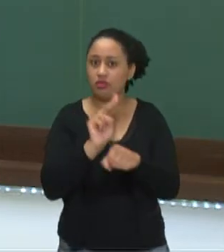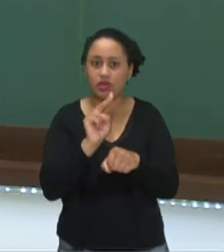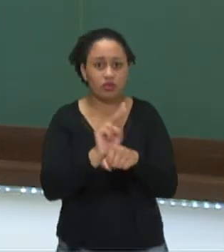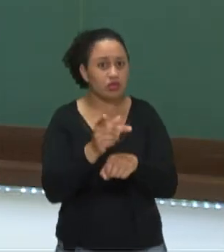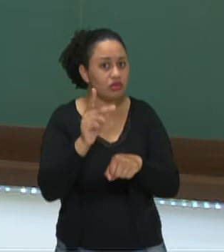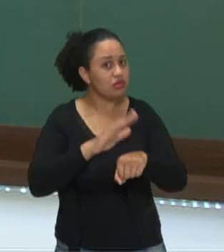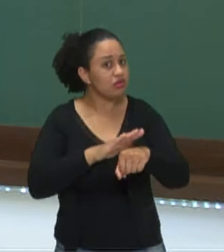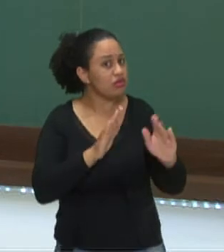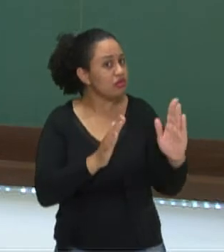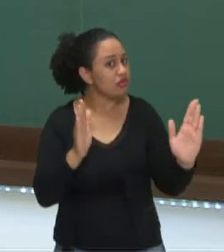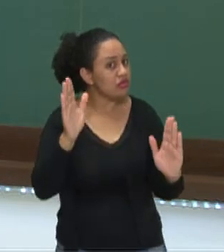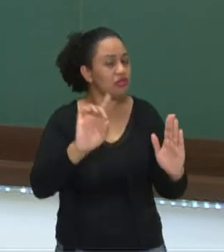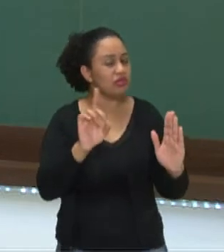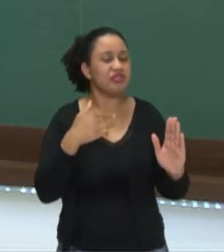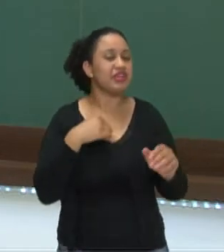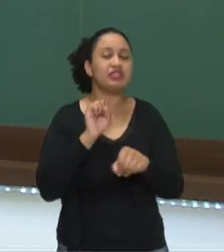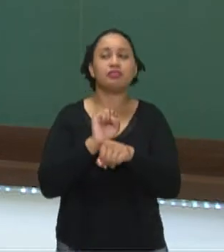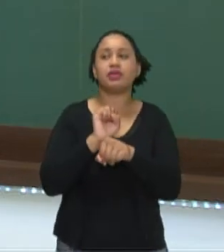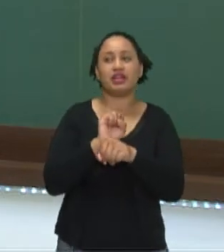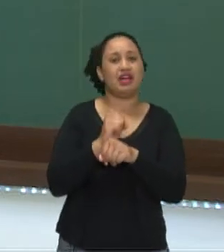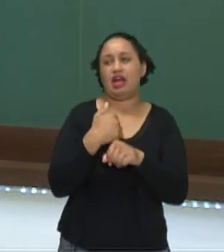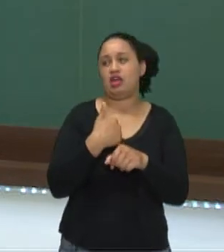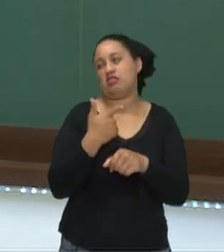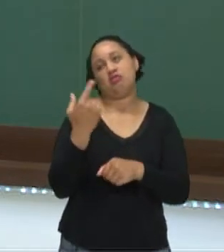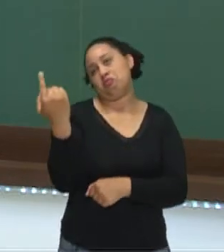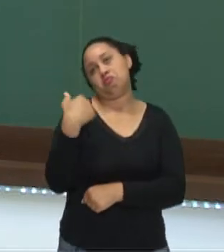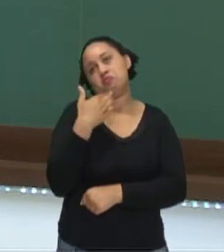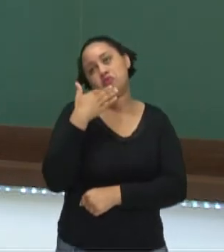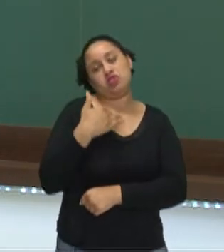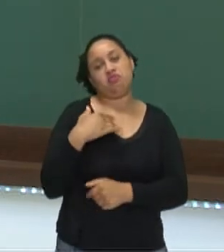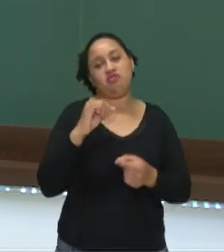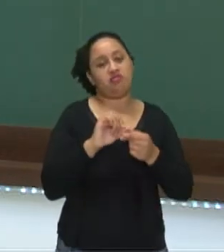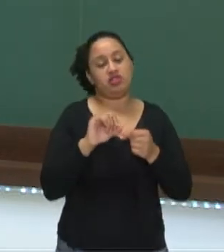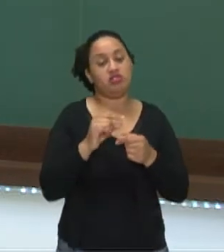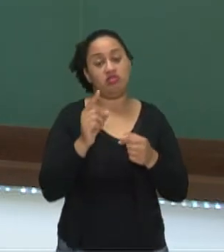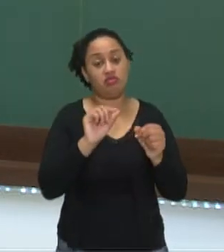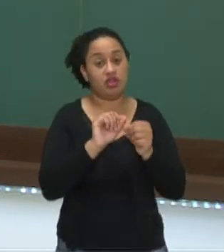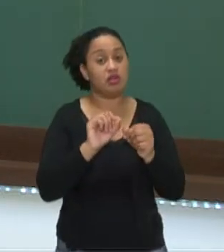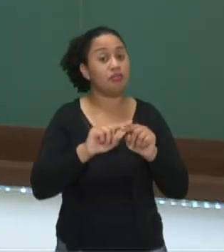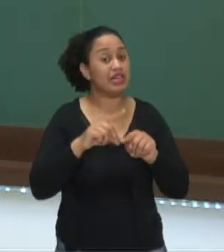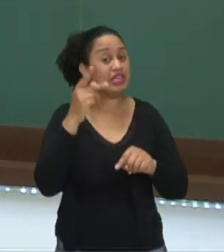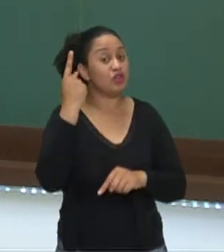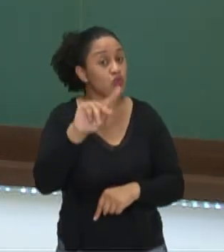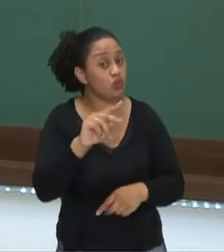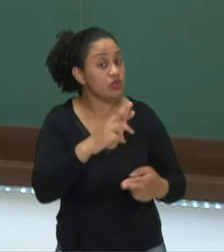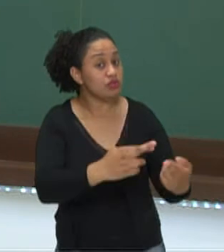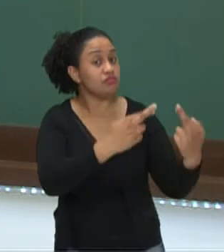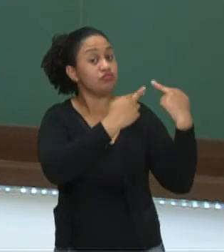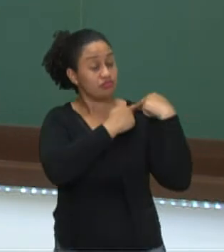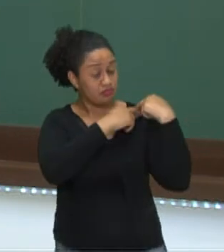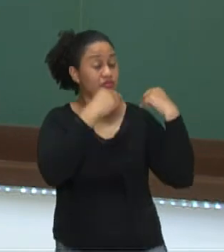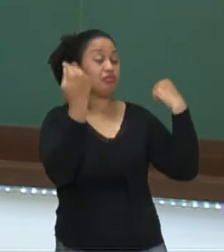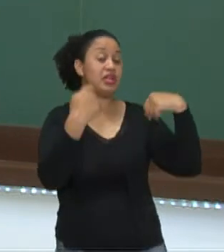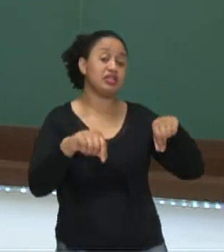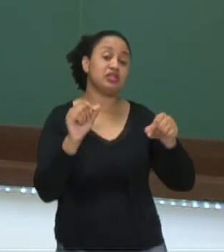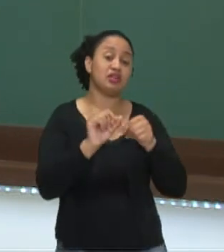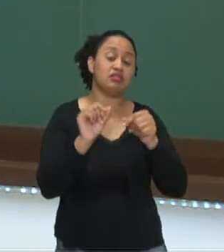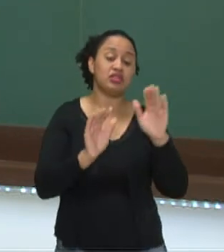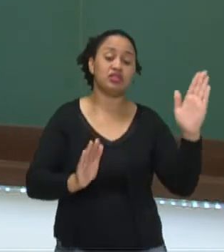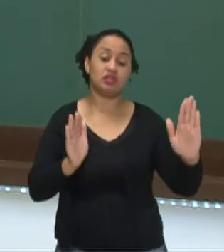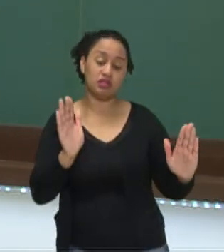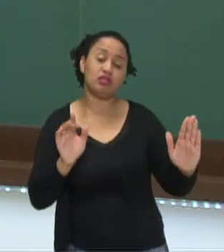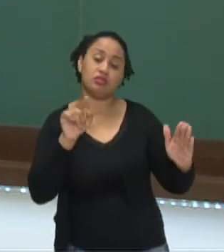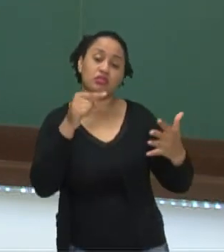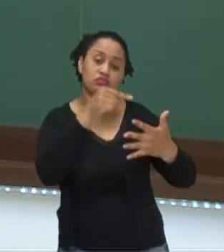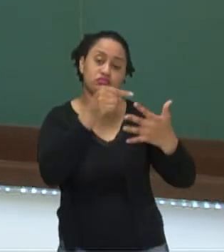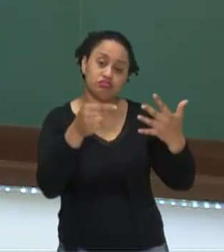tempo. Não fique esperando, se ninguém mandar fazer, eu não faço. Mas isso é sua responsabilidade. Portanto, você deve fazer naquele tempo